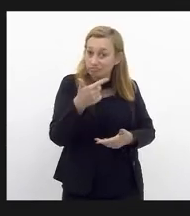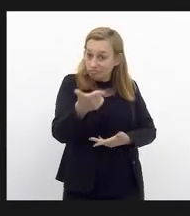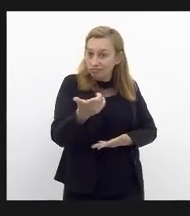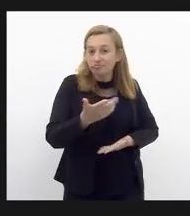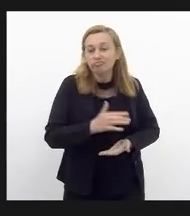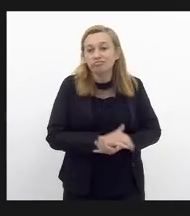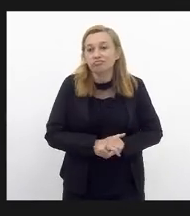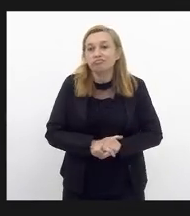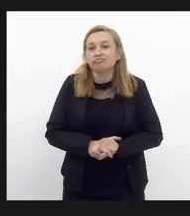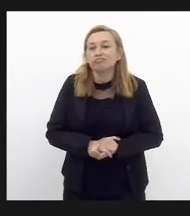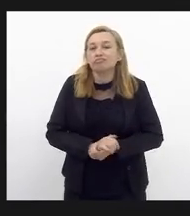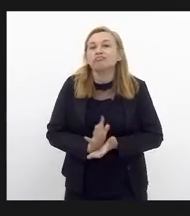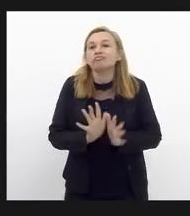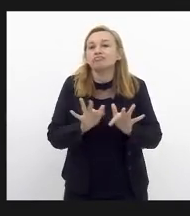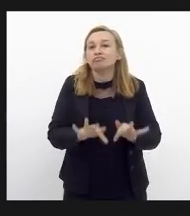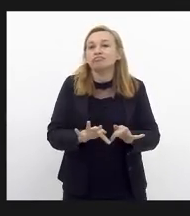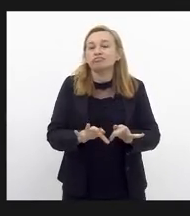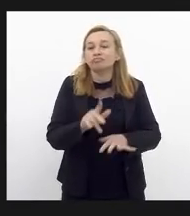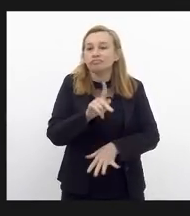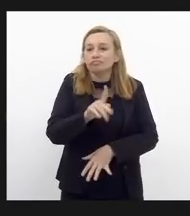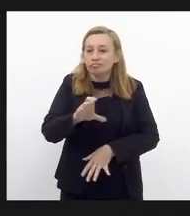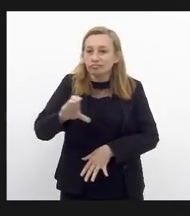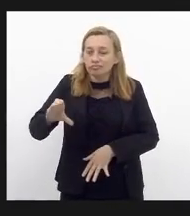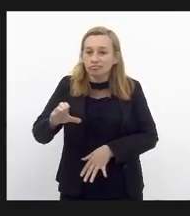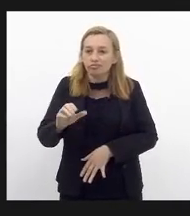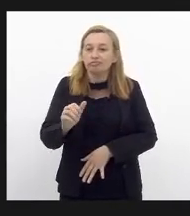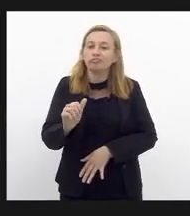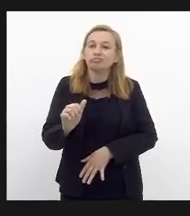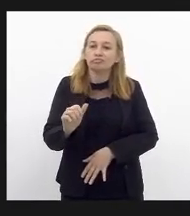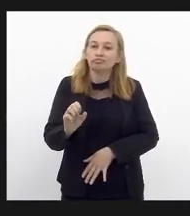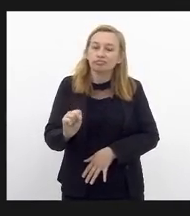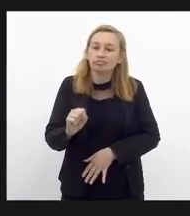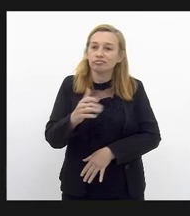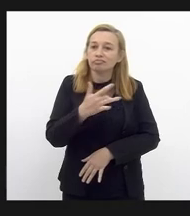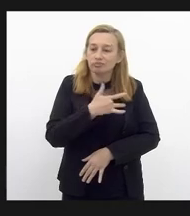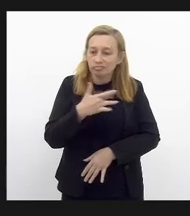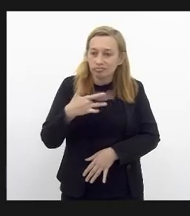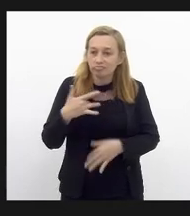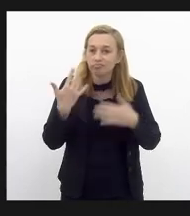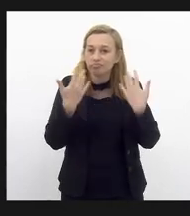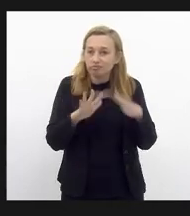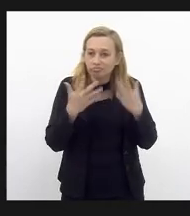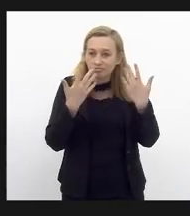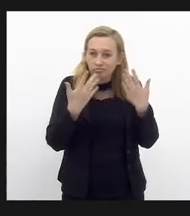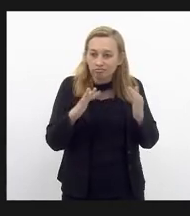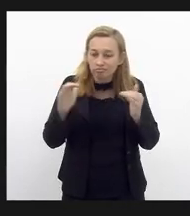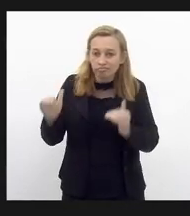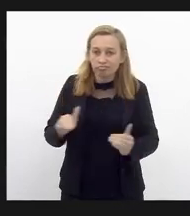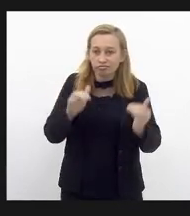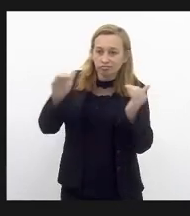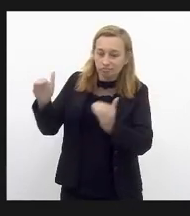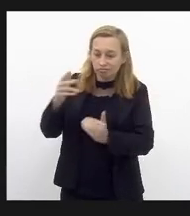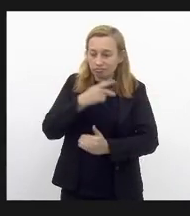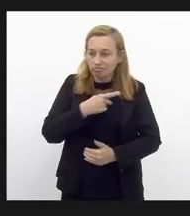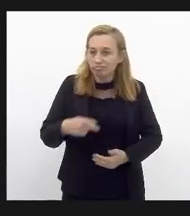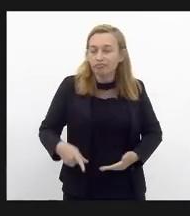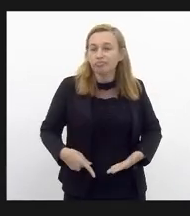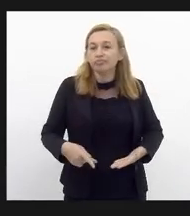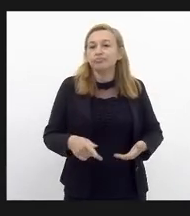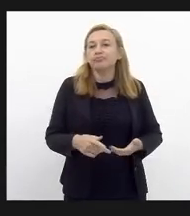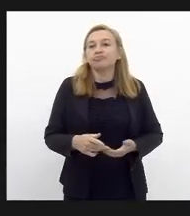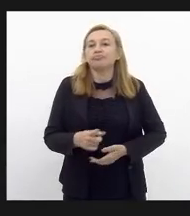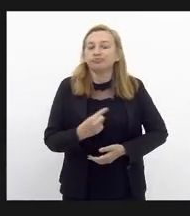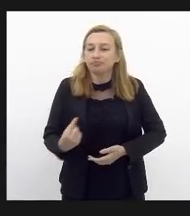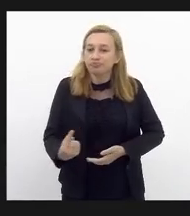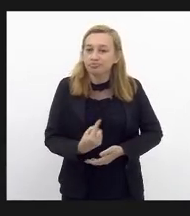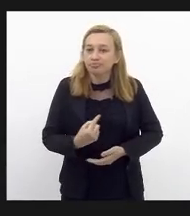foi finalizar o PCCS da saúde. Quero aqui parabenizar a Vossa Excelência e ao